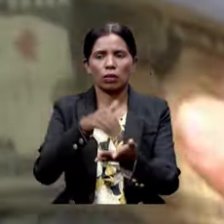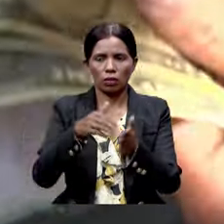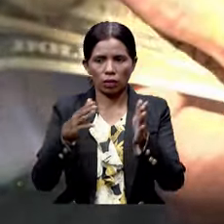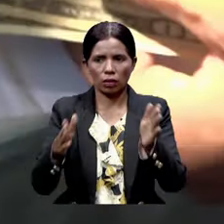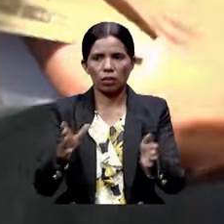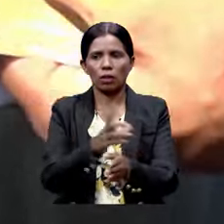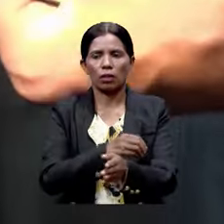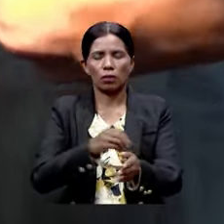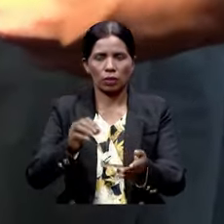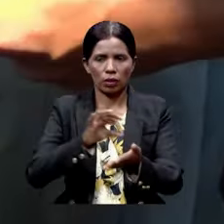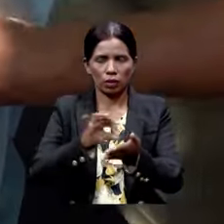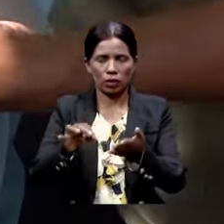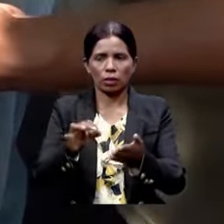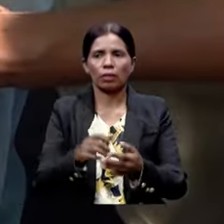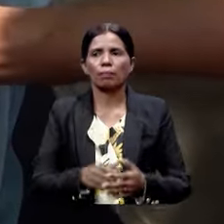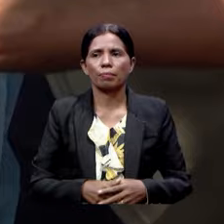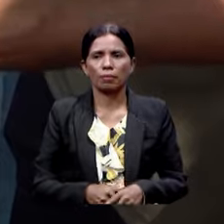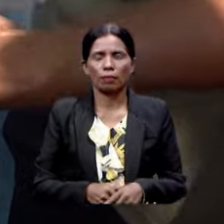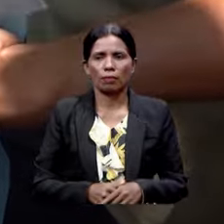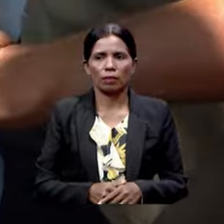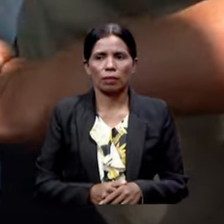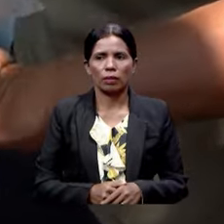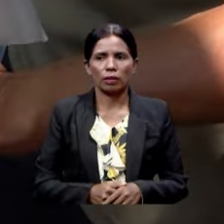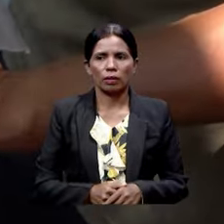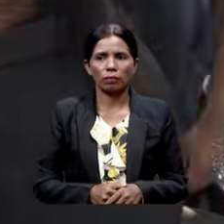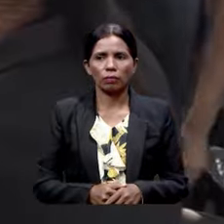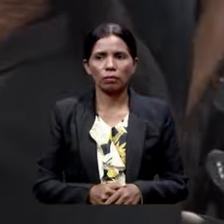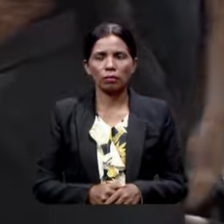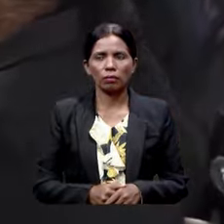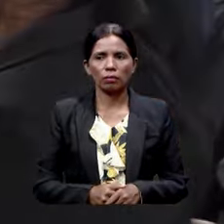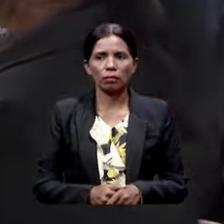di halo registração Emerenciana Martins Lamberto da Silva GMN.